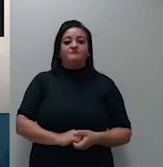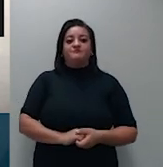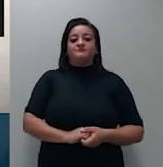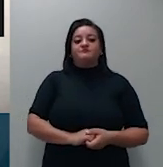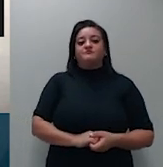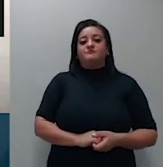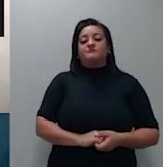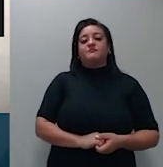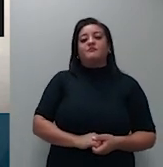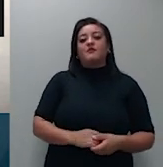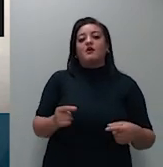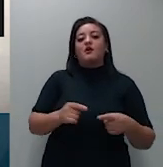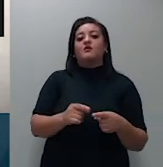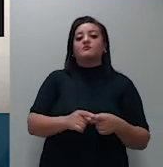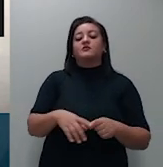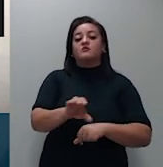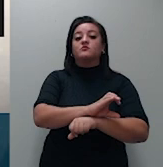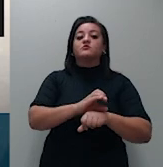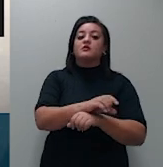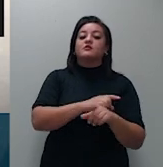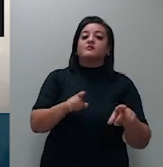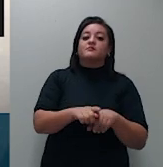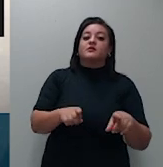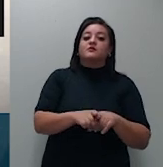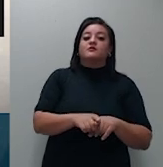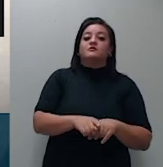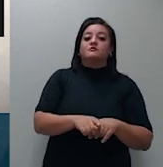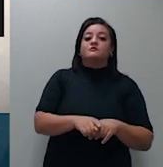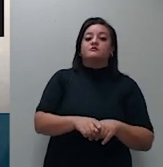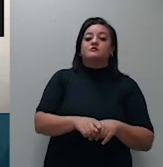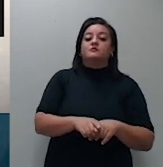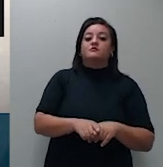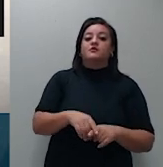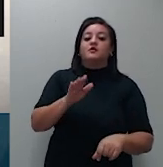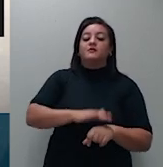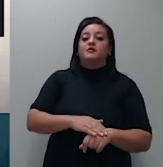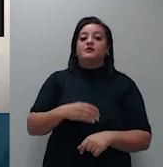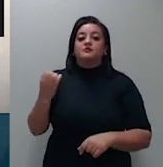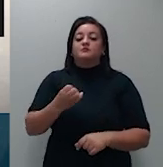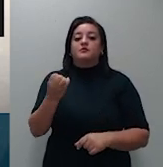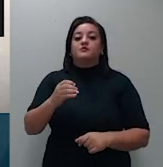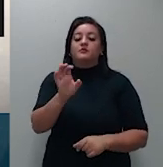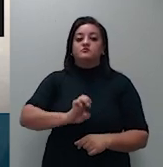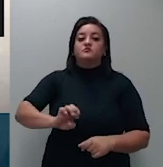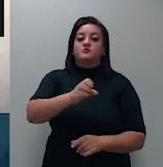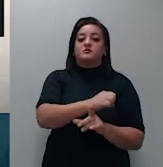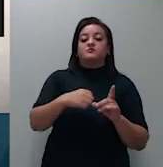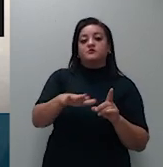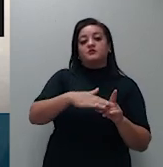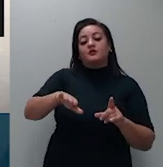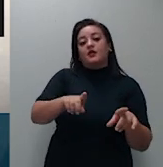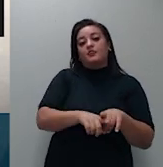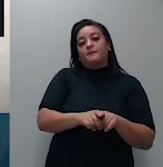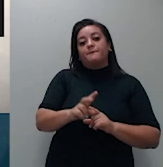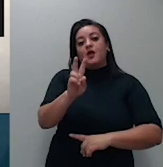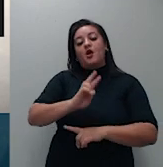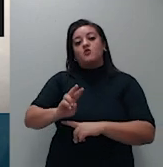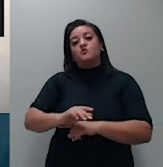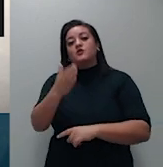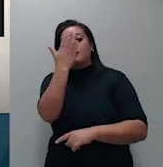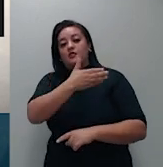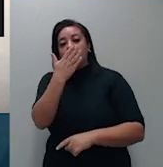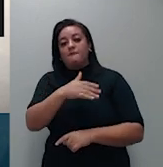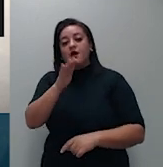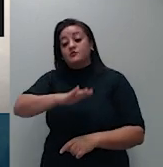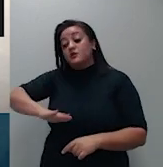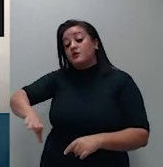previsão constitucional trouxe como prioridade do estado da sociedade a preservação da imagem do menor de